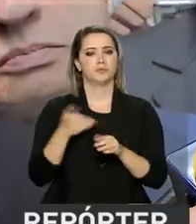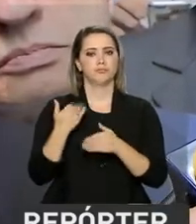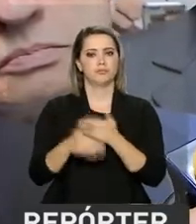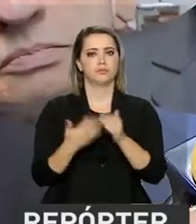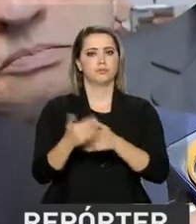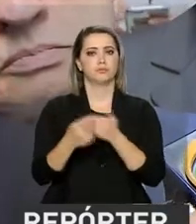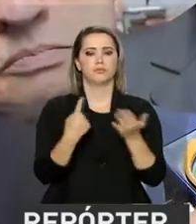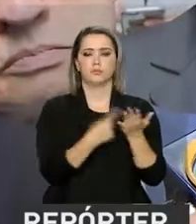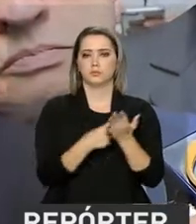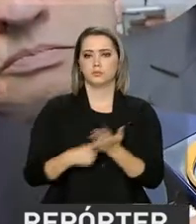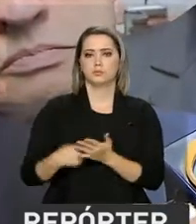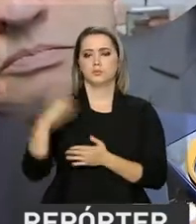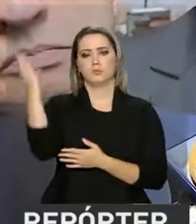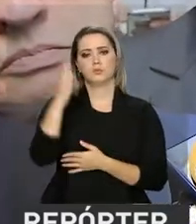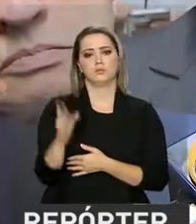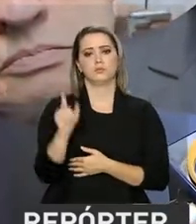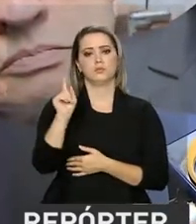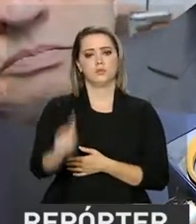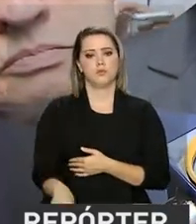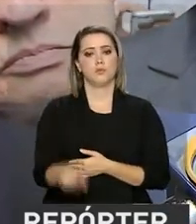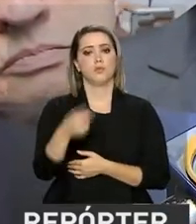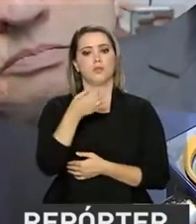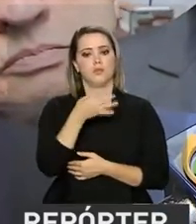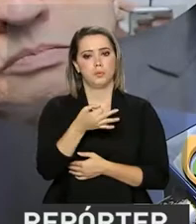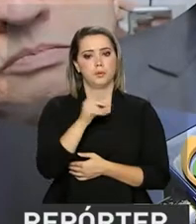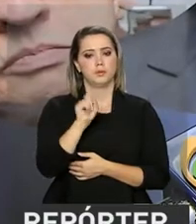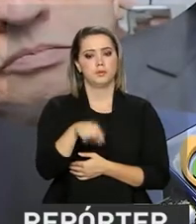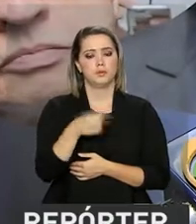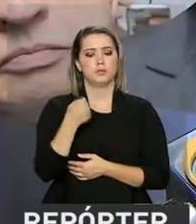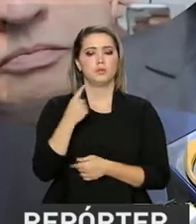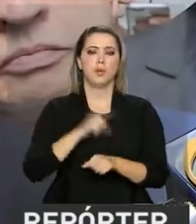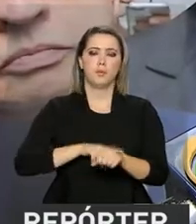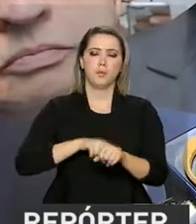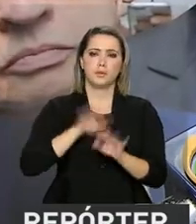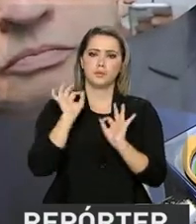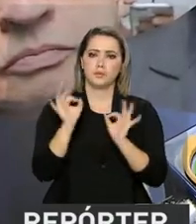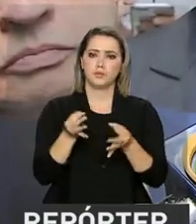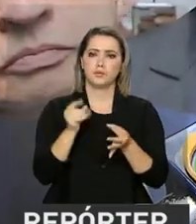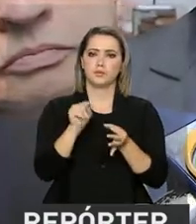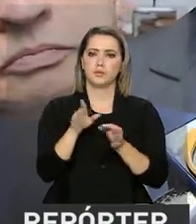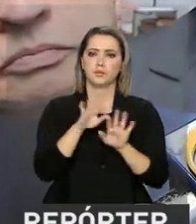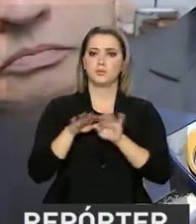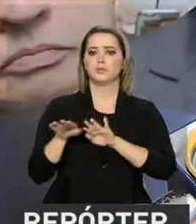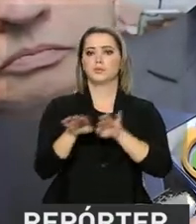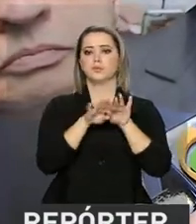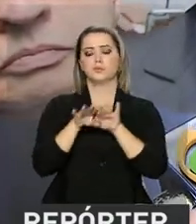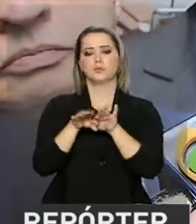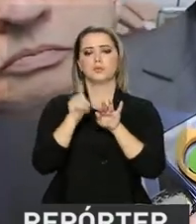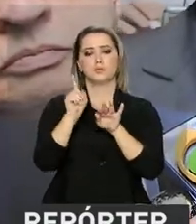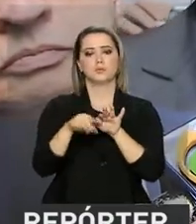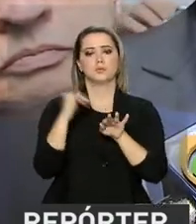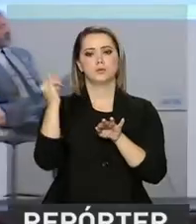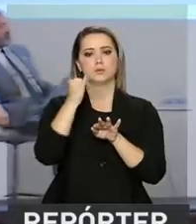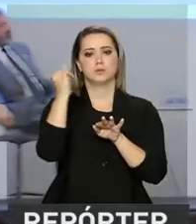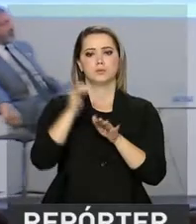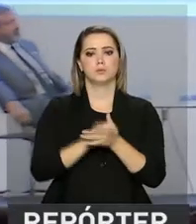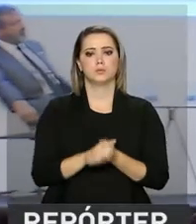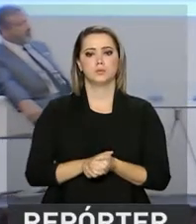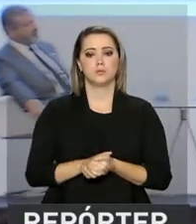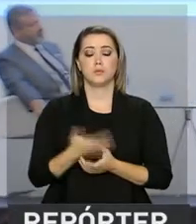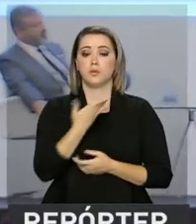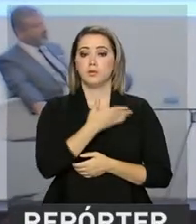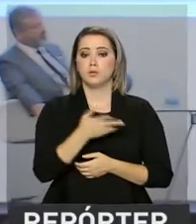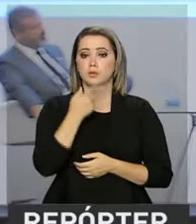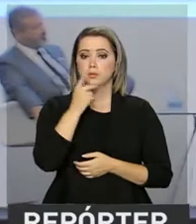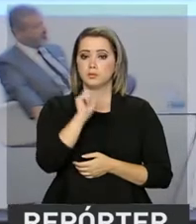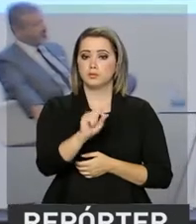uma agenda nacional acho que é um momento em que o equilíbrio é importante henrique meirelles